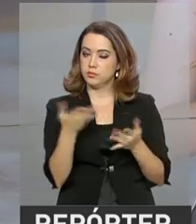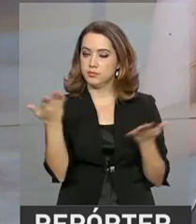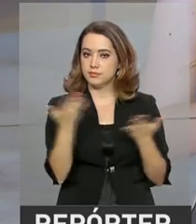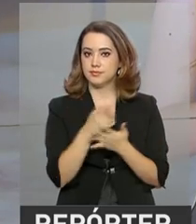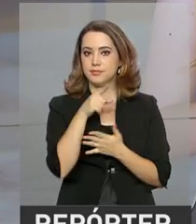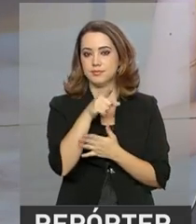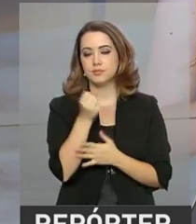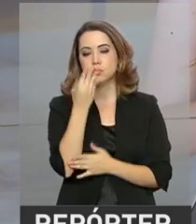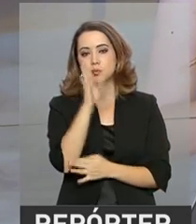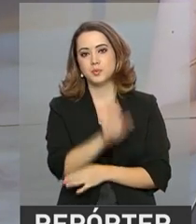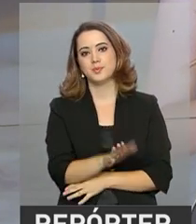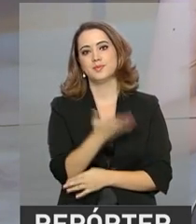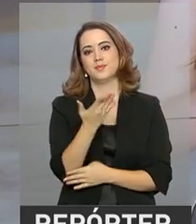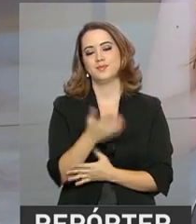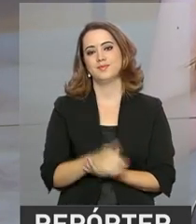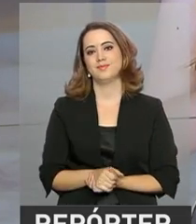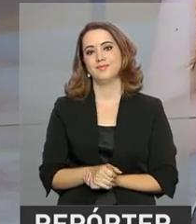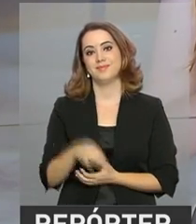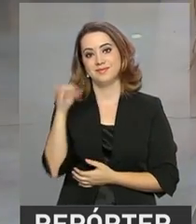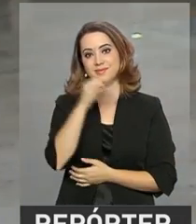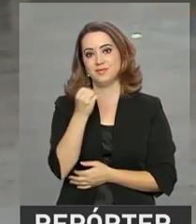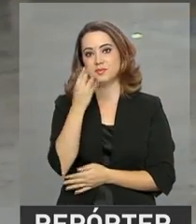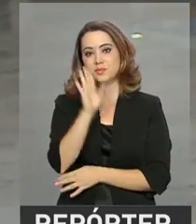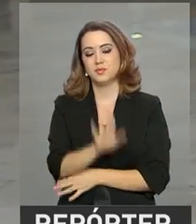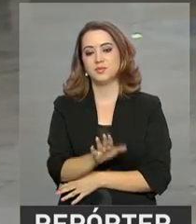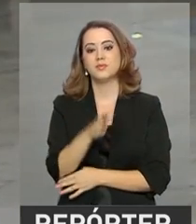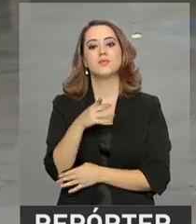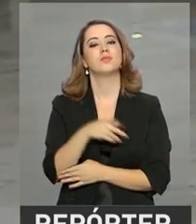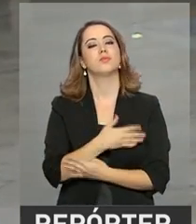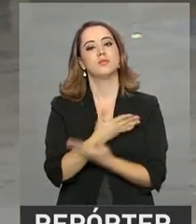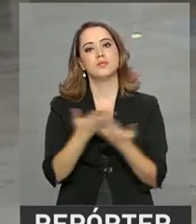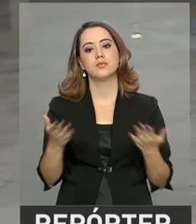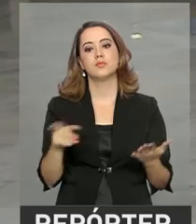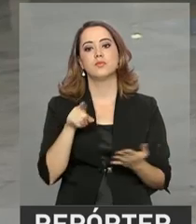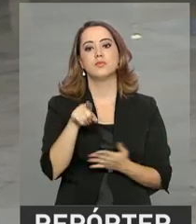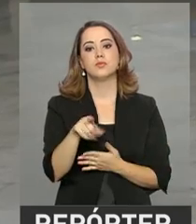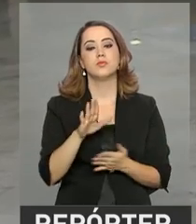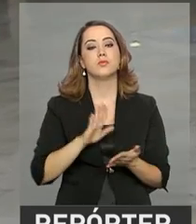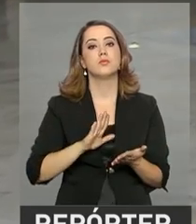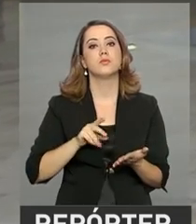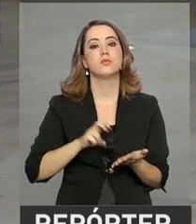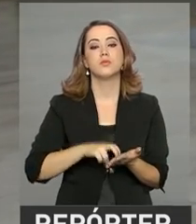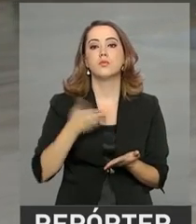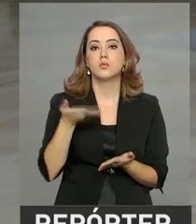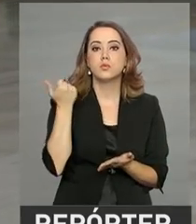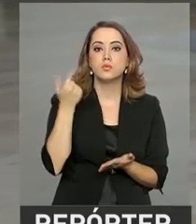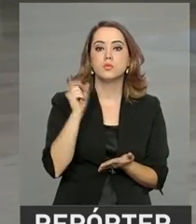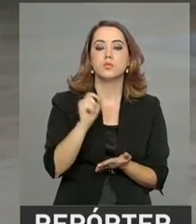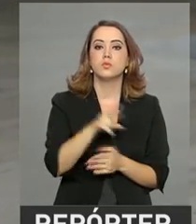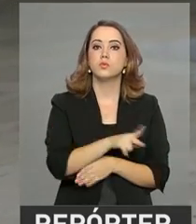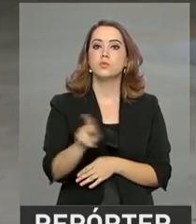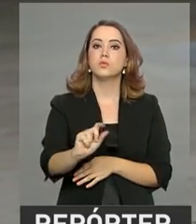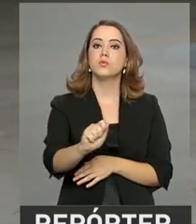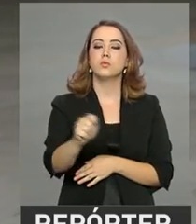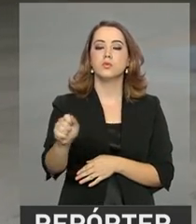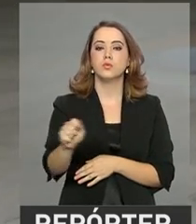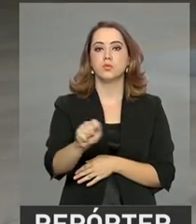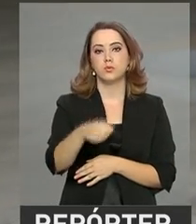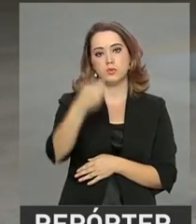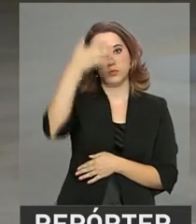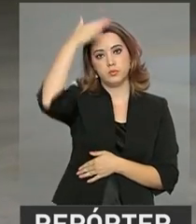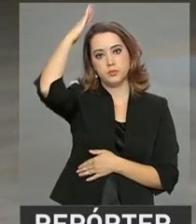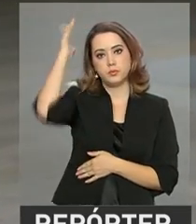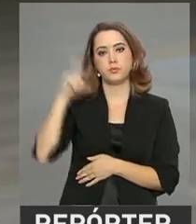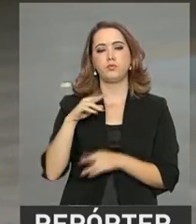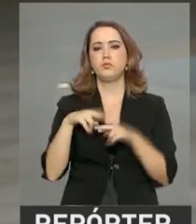gente. Boa tarde, Carol. Oi, boa tarde, Leandro. Boa tarde a todos. Mais cedo na parte da manhã, o presidente em exercício, Michel Temer,